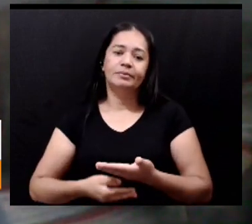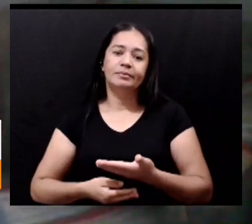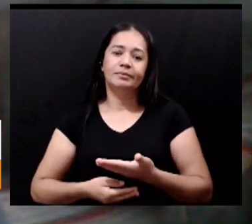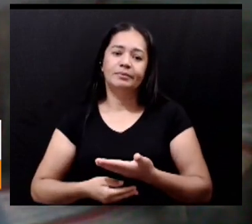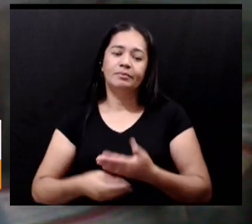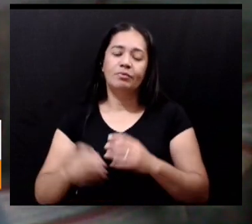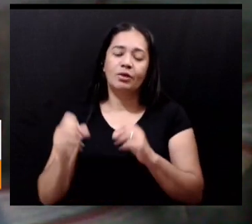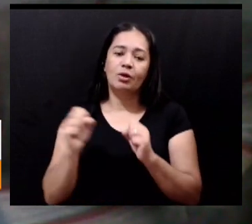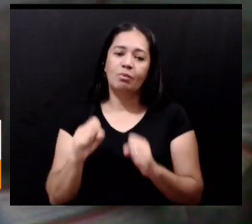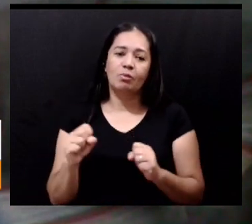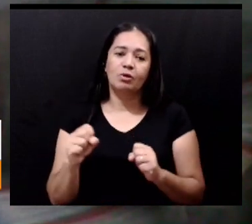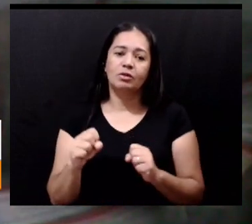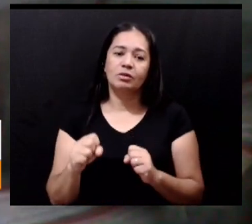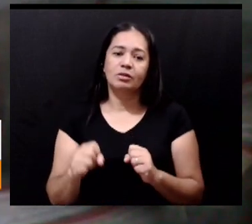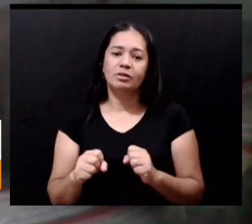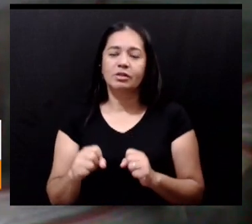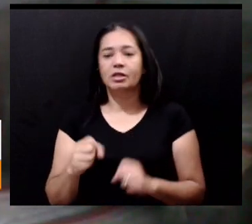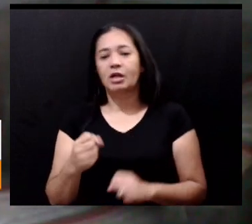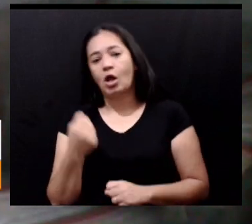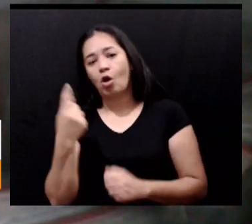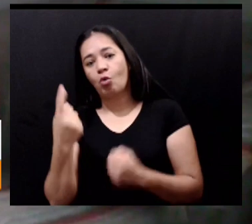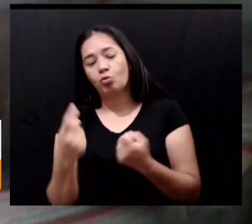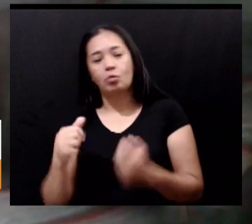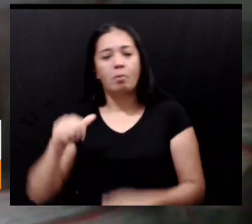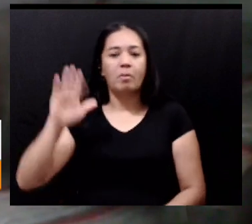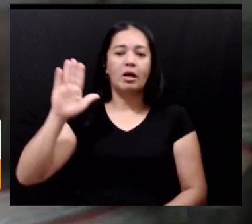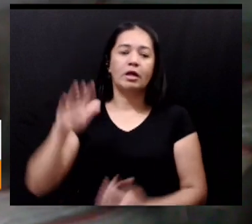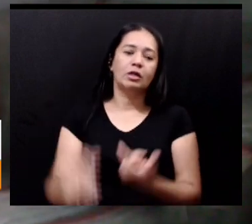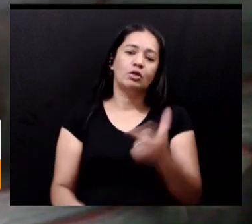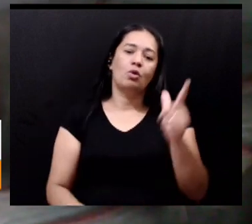um pouquinho menos, mas pode ser que não.